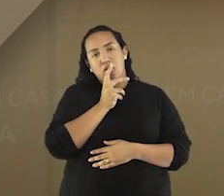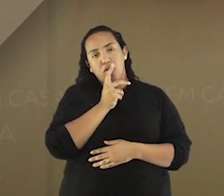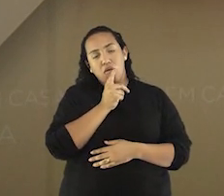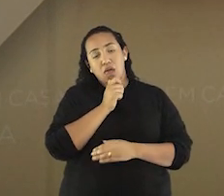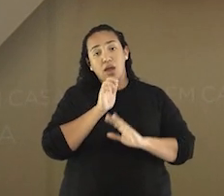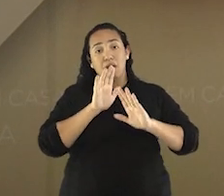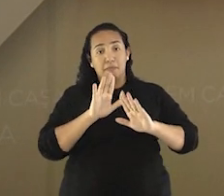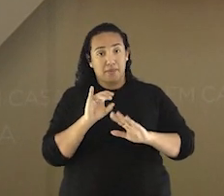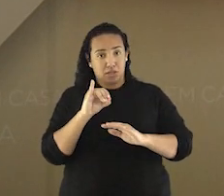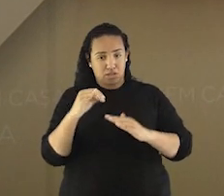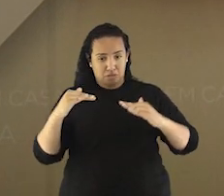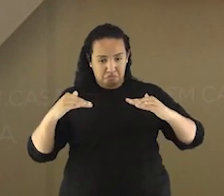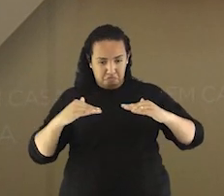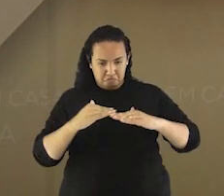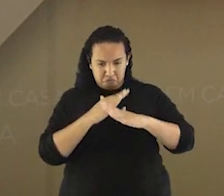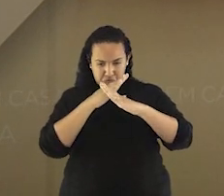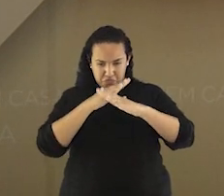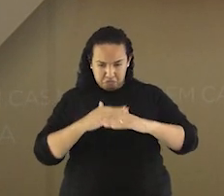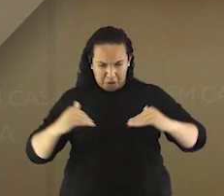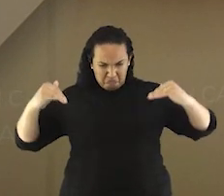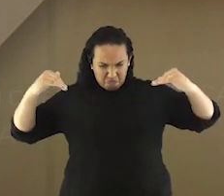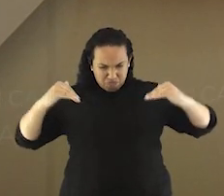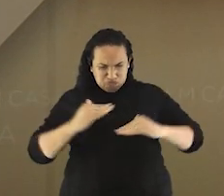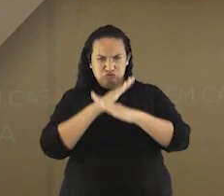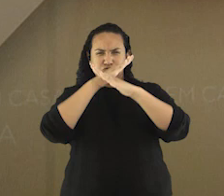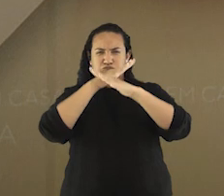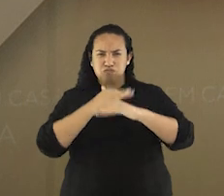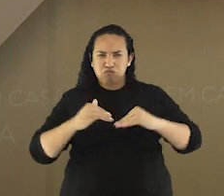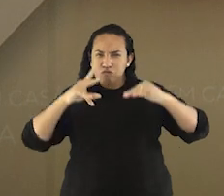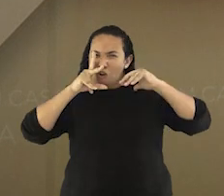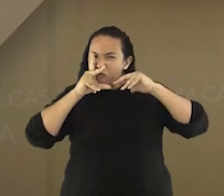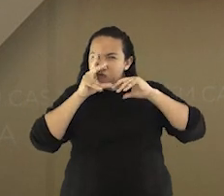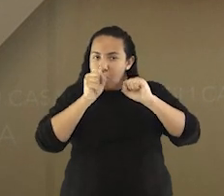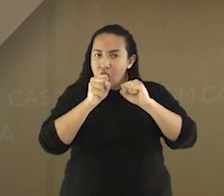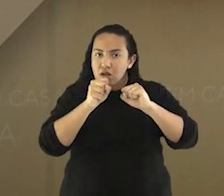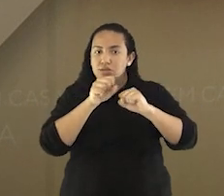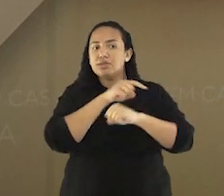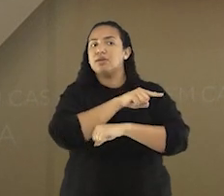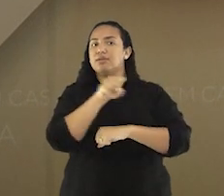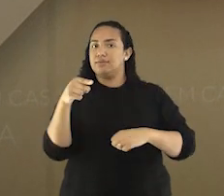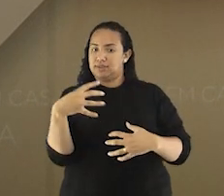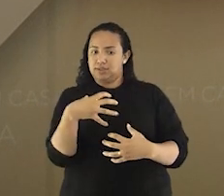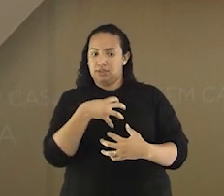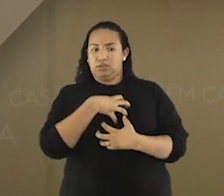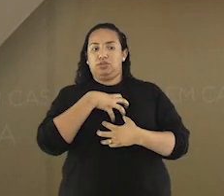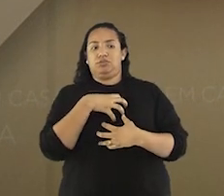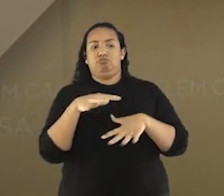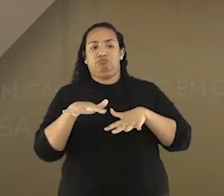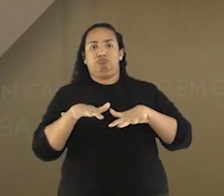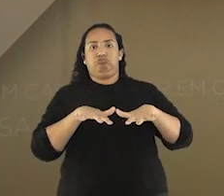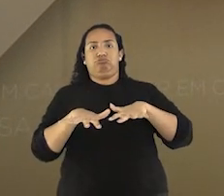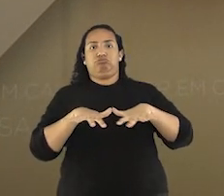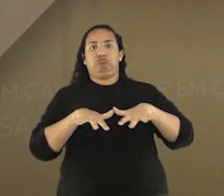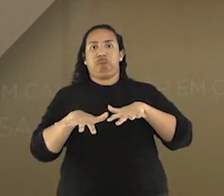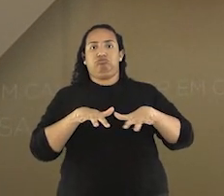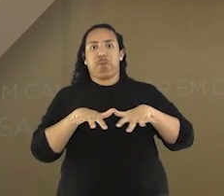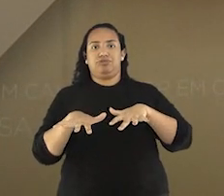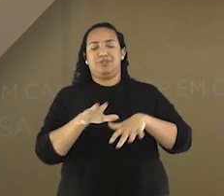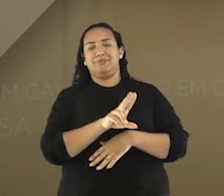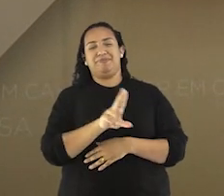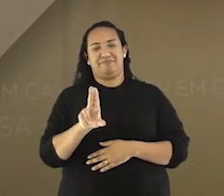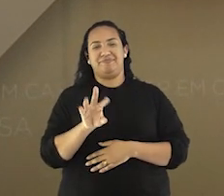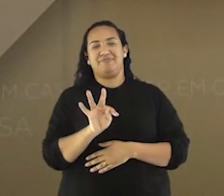essas placas batem forte uma na outra, aí sim você consegue sentir um tremor de terra, que são chamados